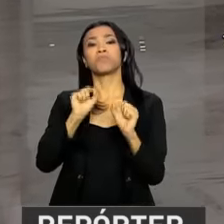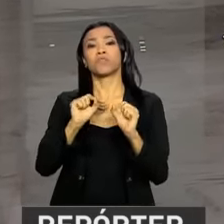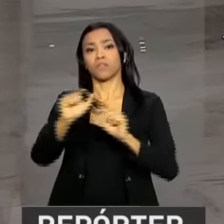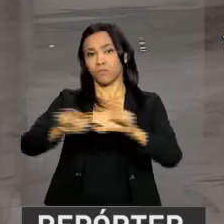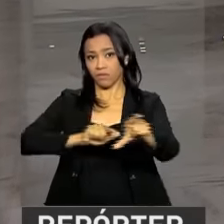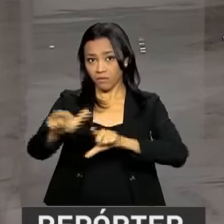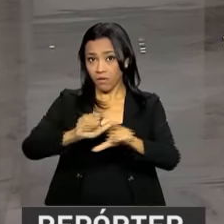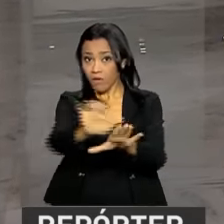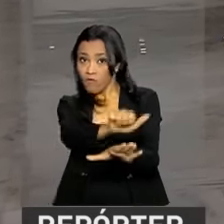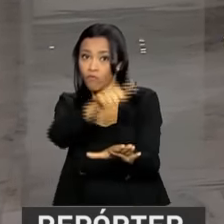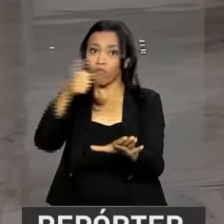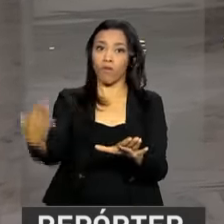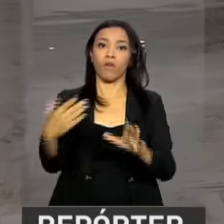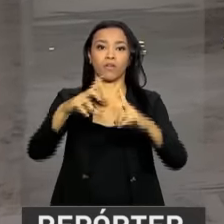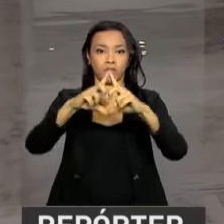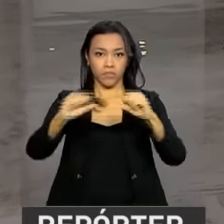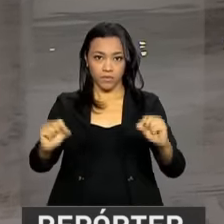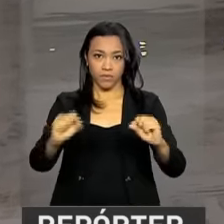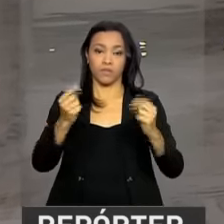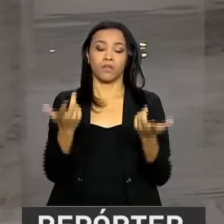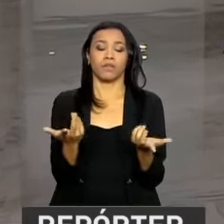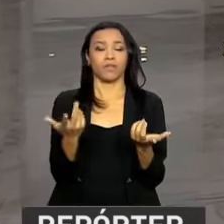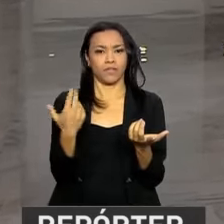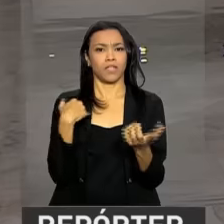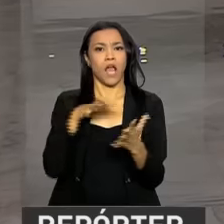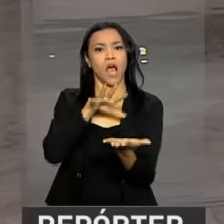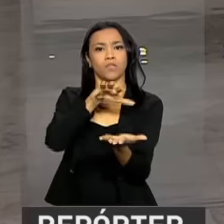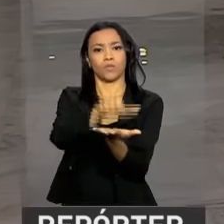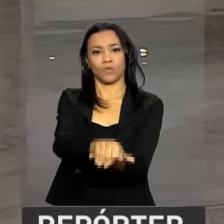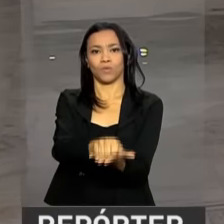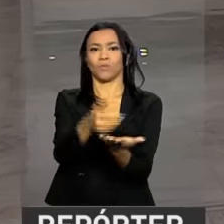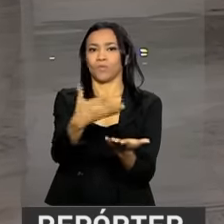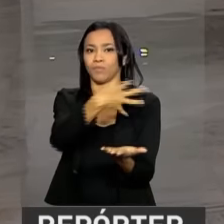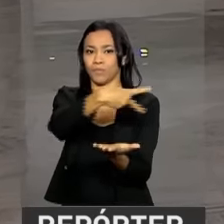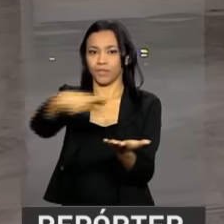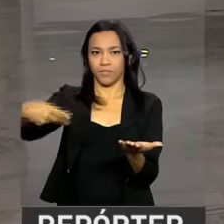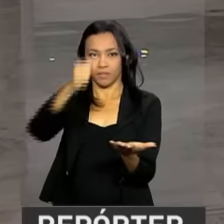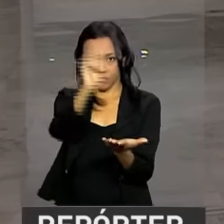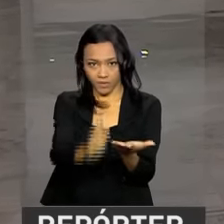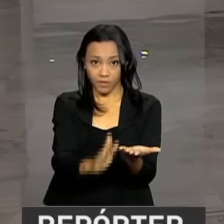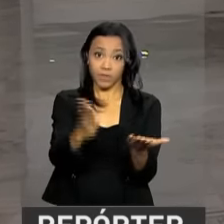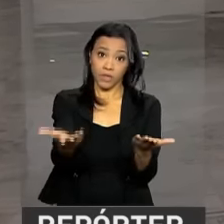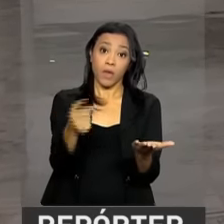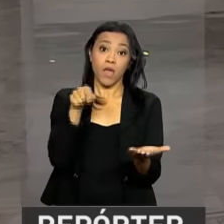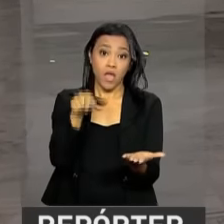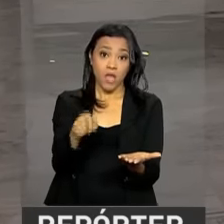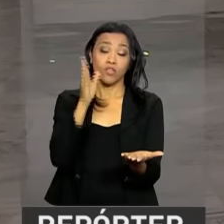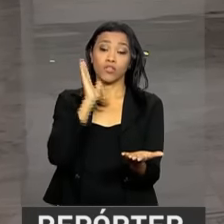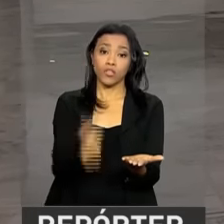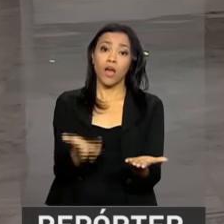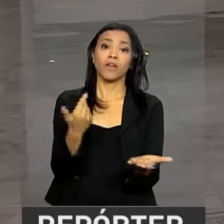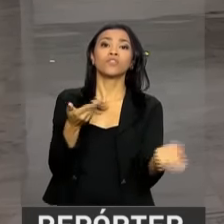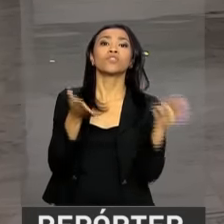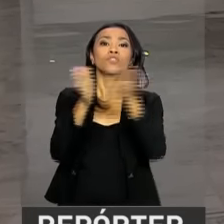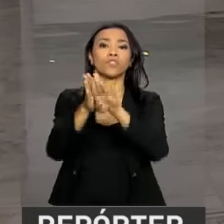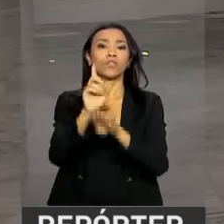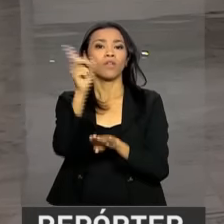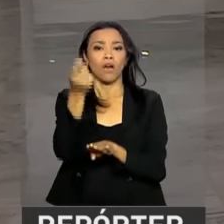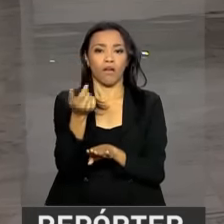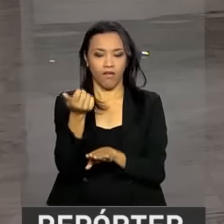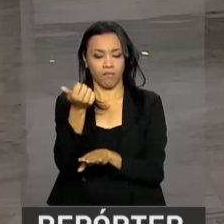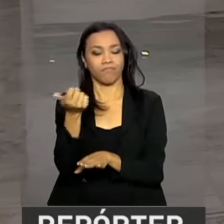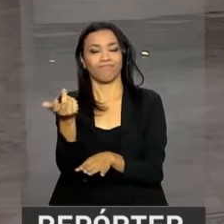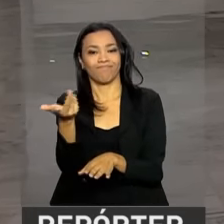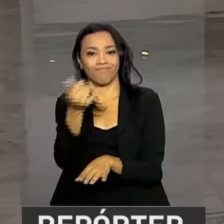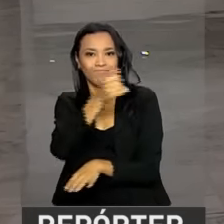Michel Temer fora aqui de Brasília desde que ele está à frente do cargo o presidente em exercício já está na capital Fluminense ele